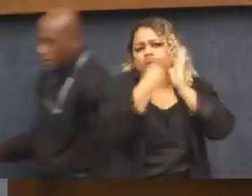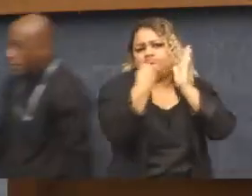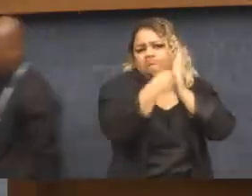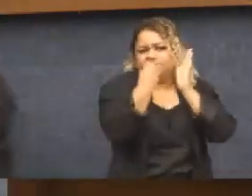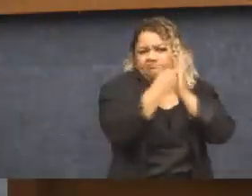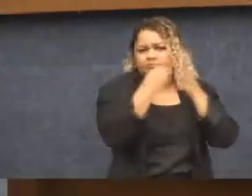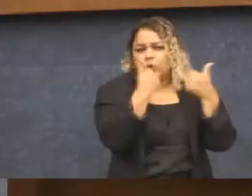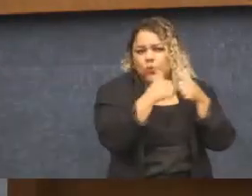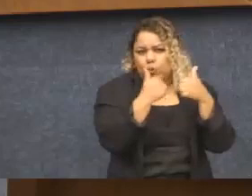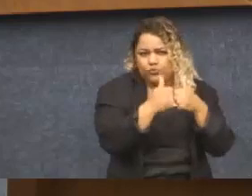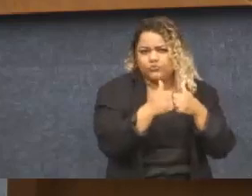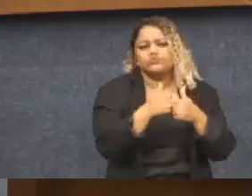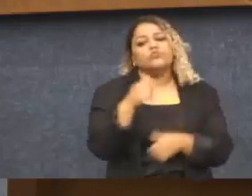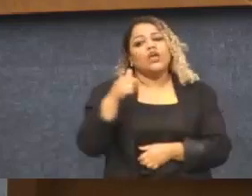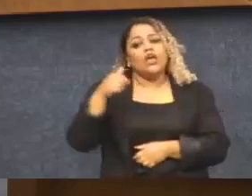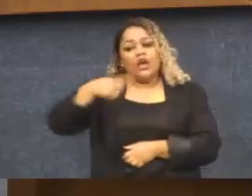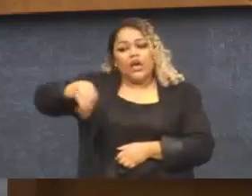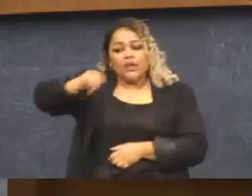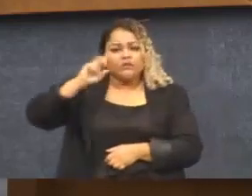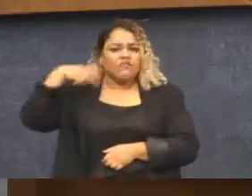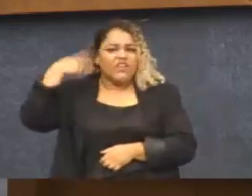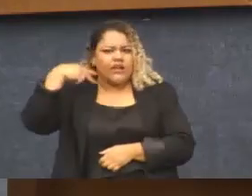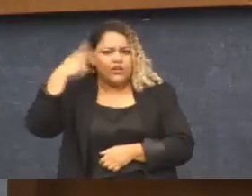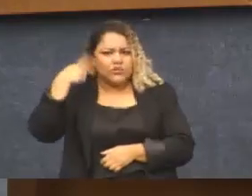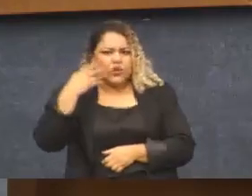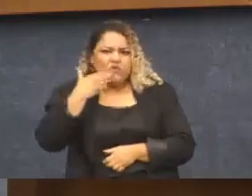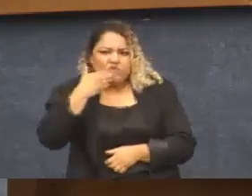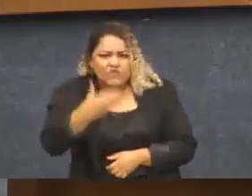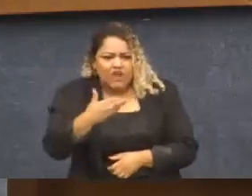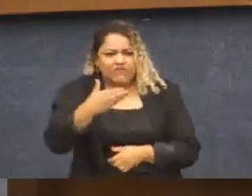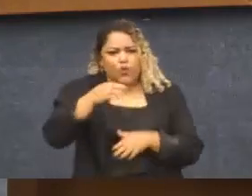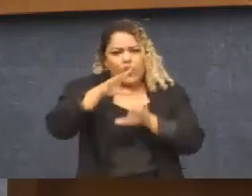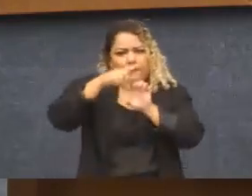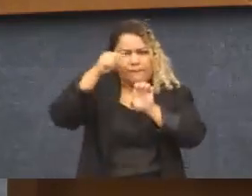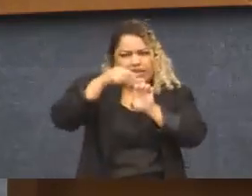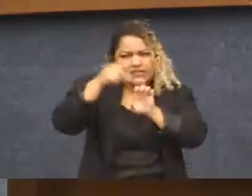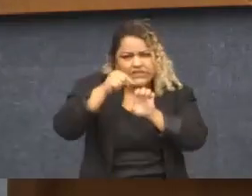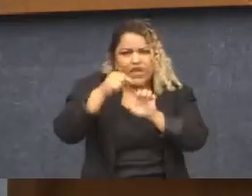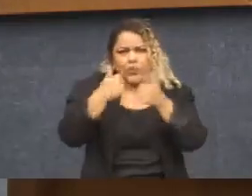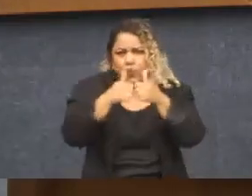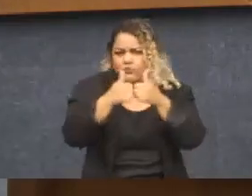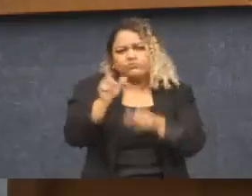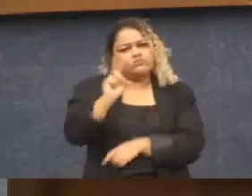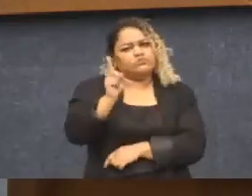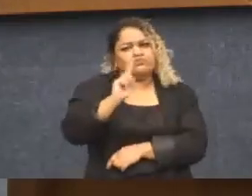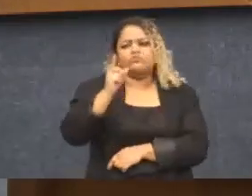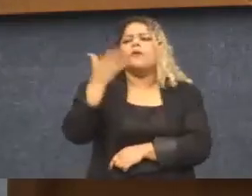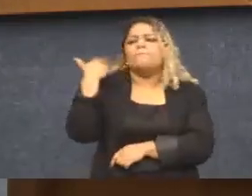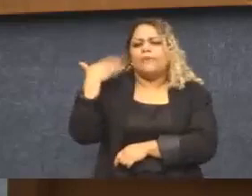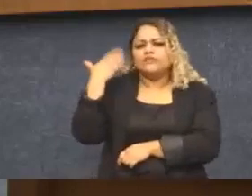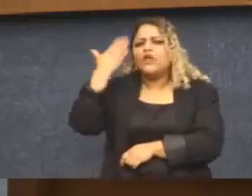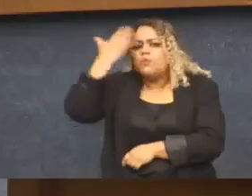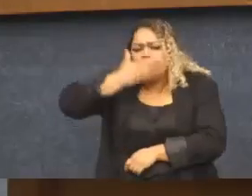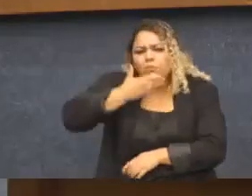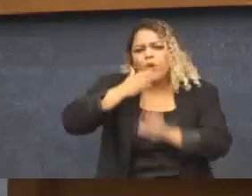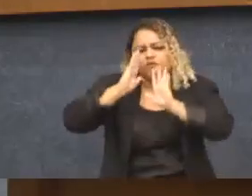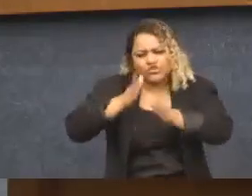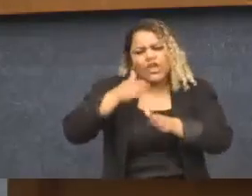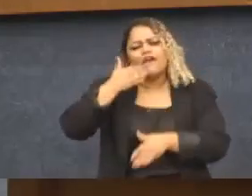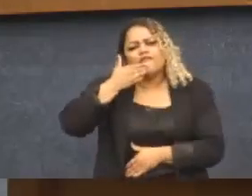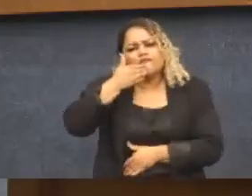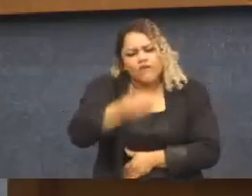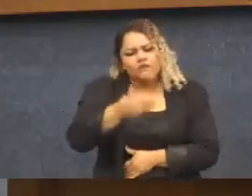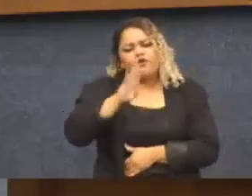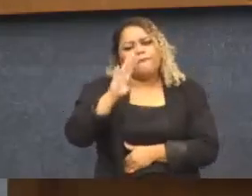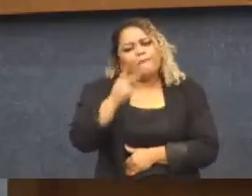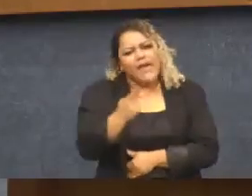favor dos empresários de ônibus. Os vereadores já mostraram isso, inclusive em outras oportunidades, que estão a favor da cidade de Belo Horizonte e do povo